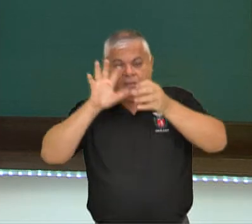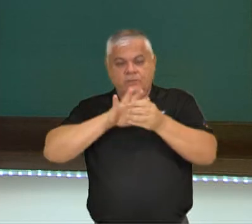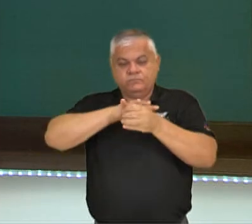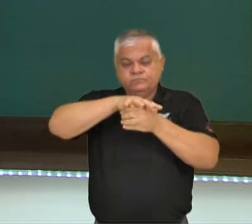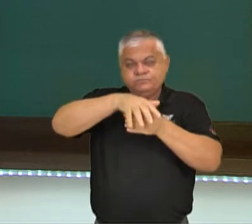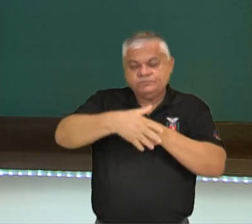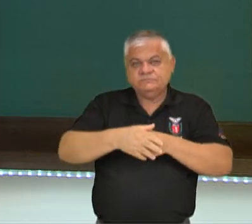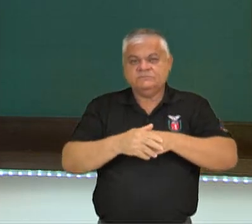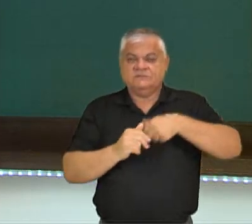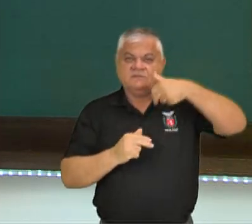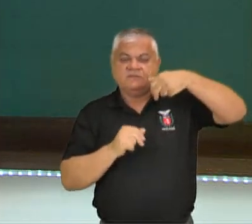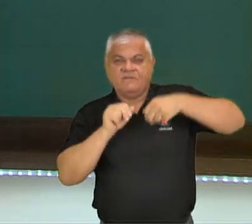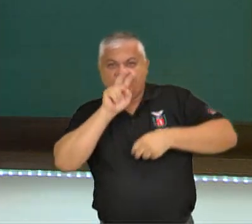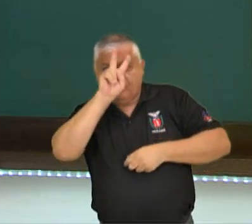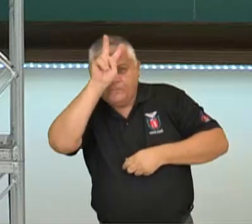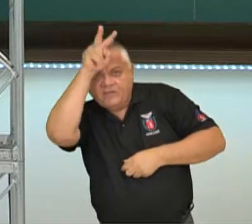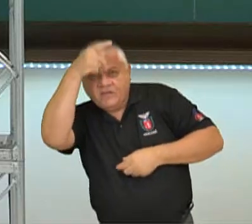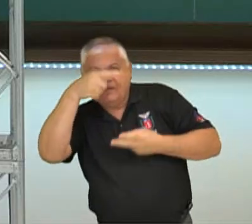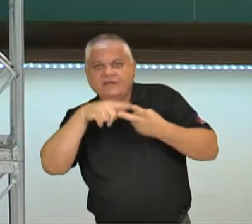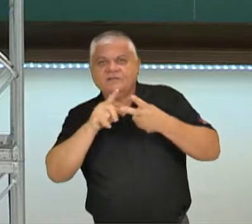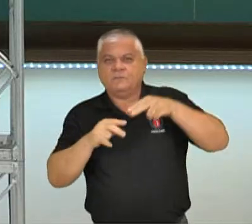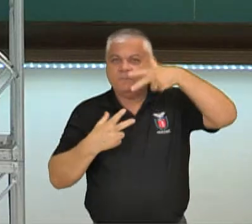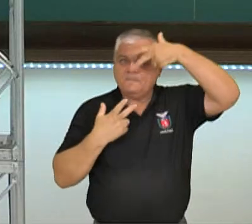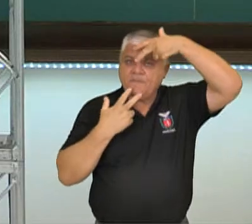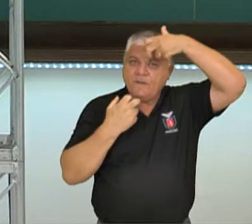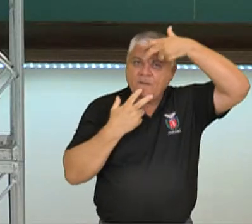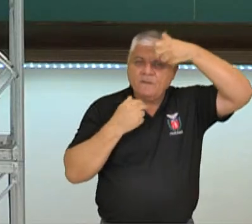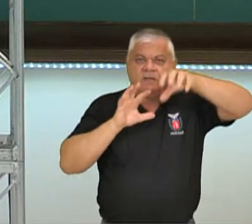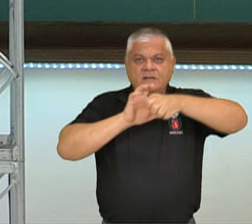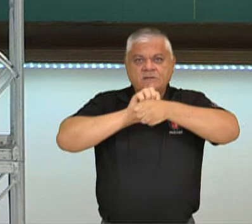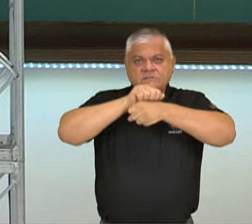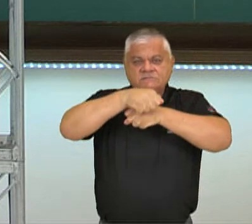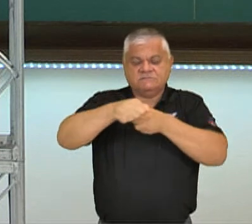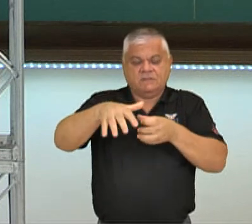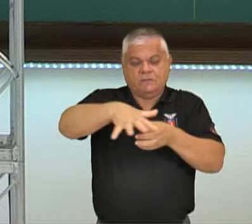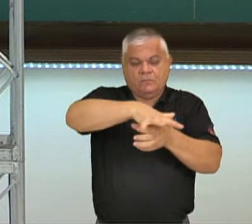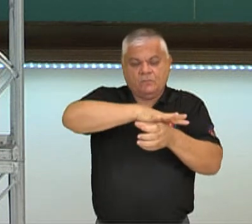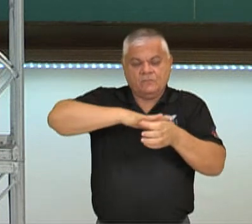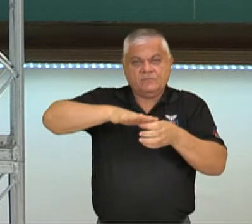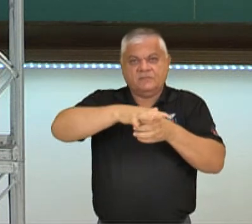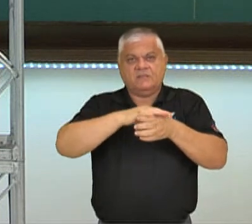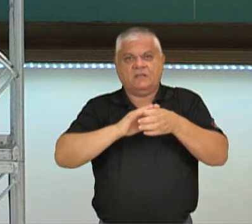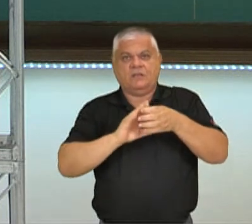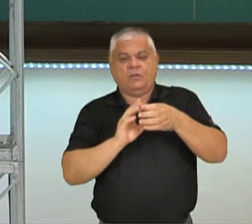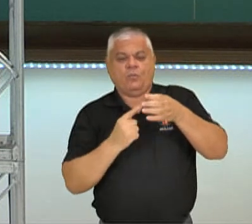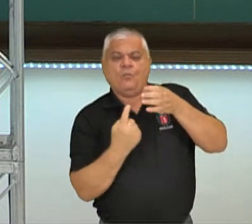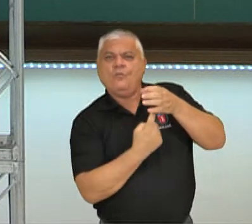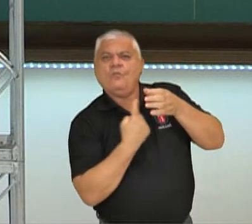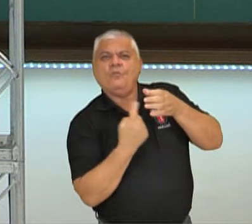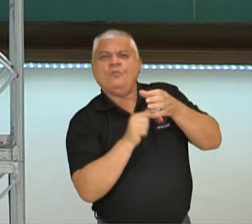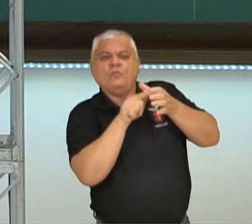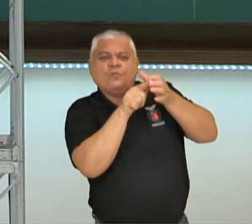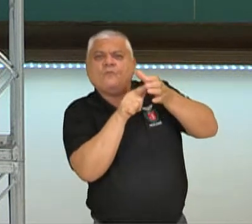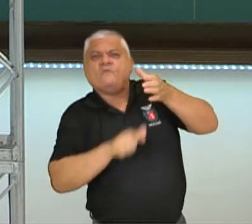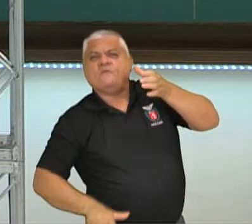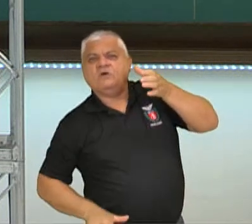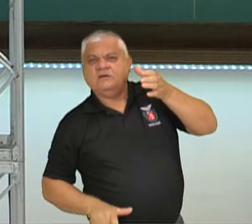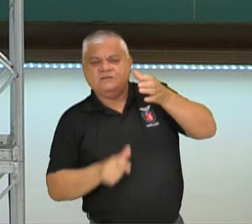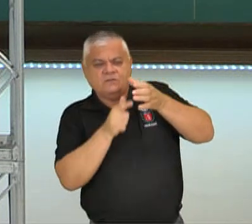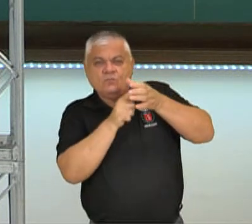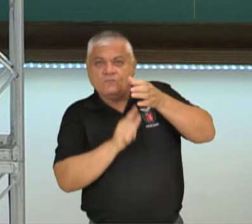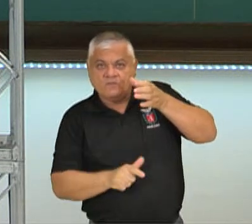bode. Então, olha só que interessante. O atabaque, ele é oco por dentro, a borda de baixo